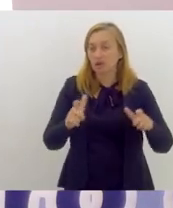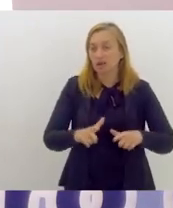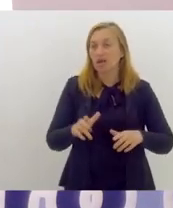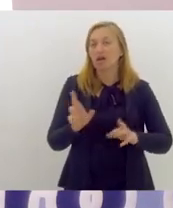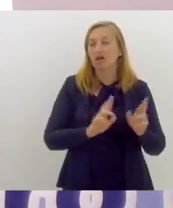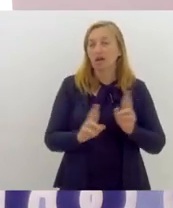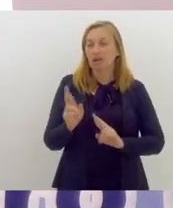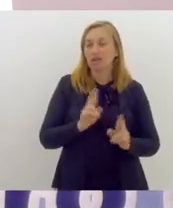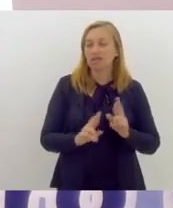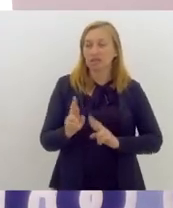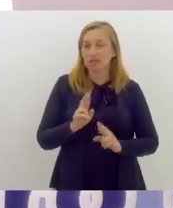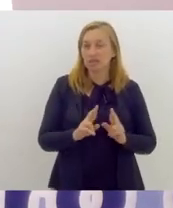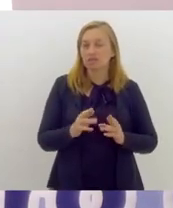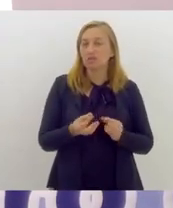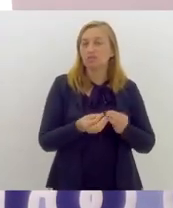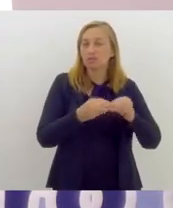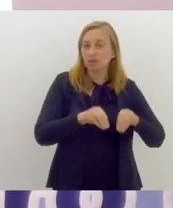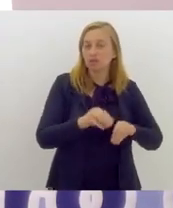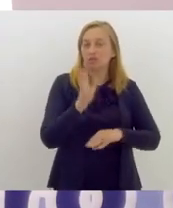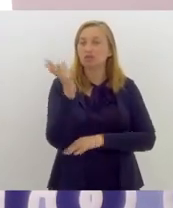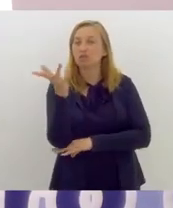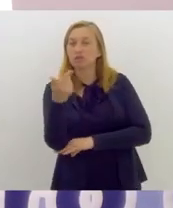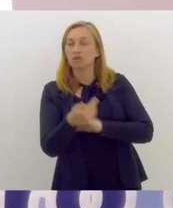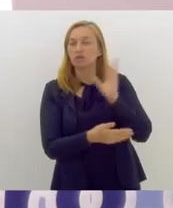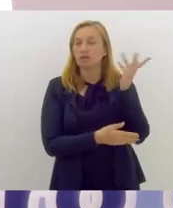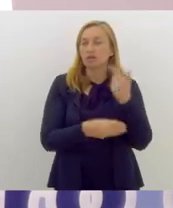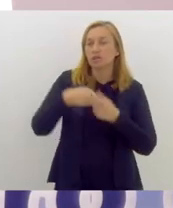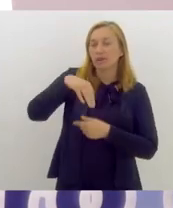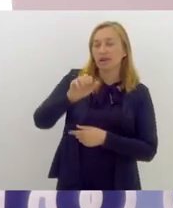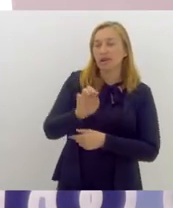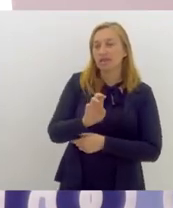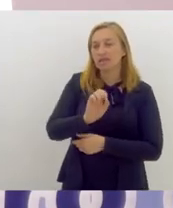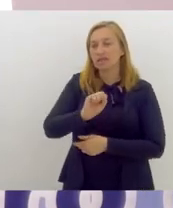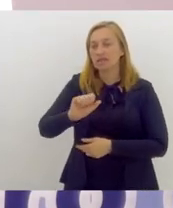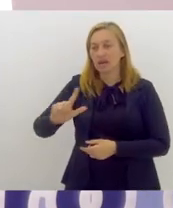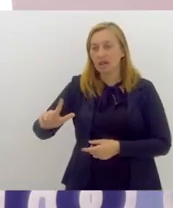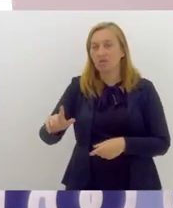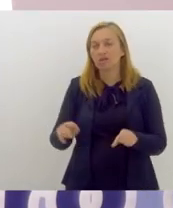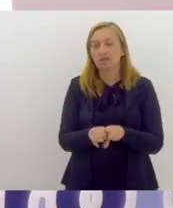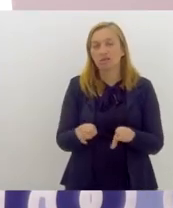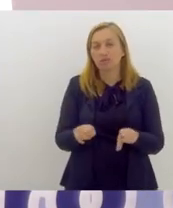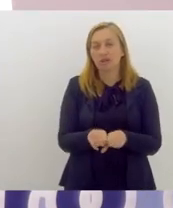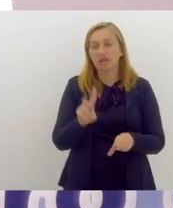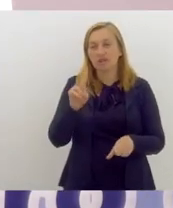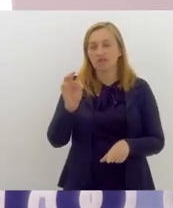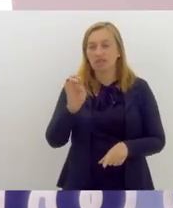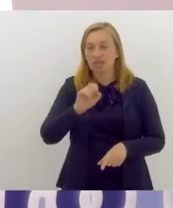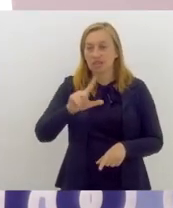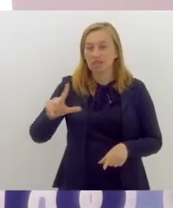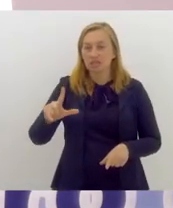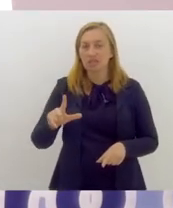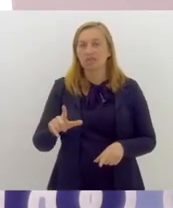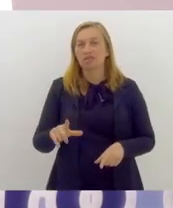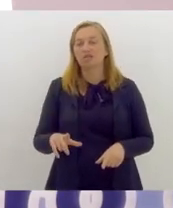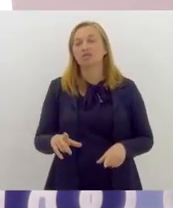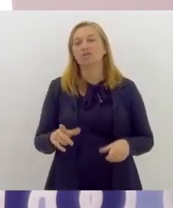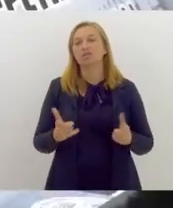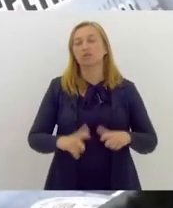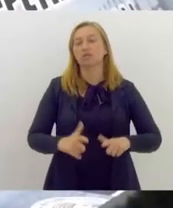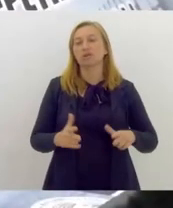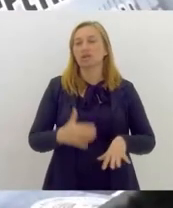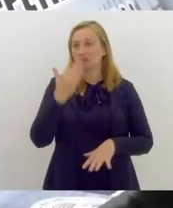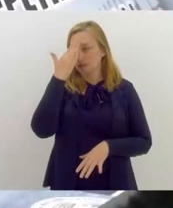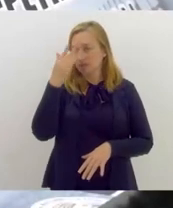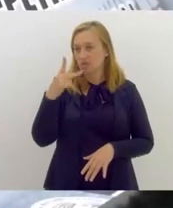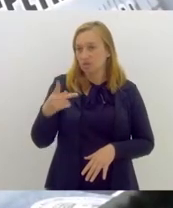relação a questão dos danos ambientais do manguezal da vegetação nativa daquela área eu queria agradecer